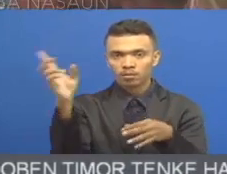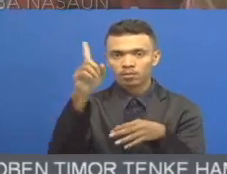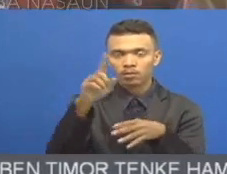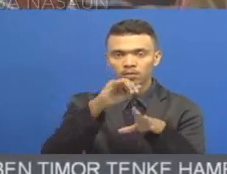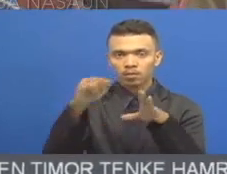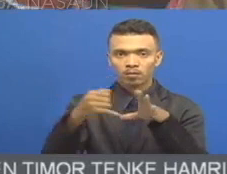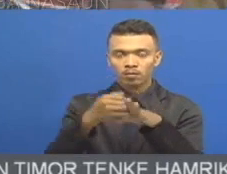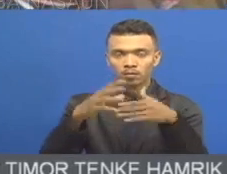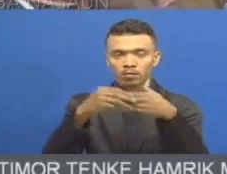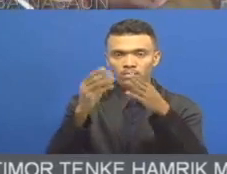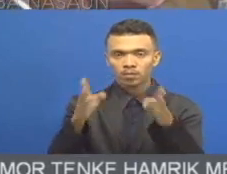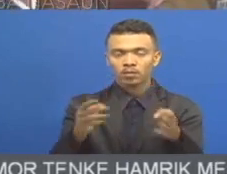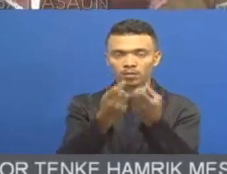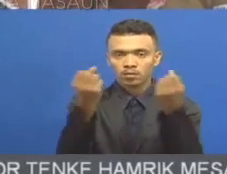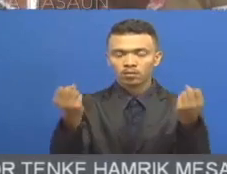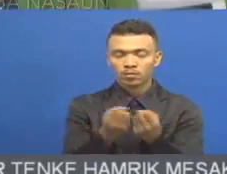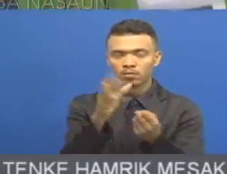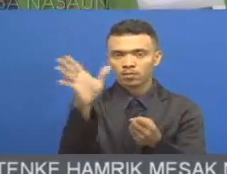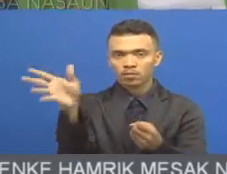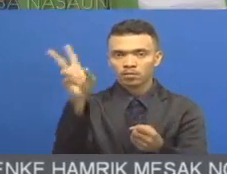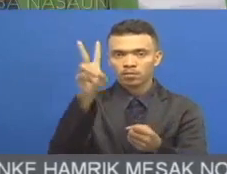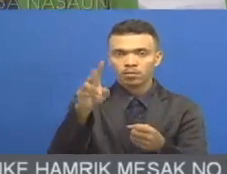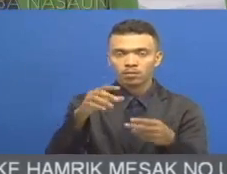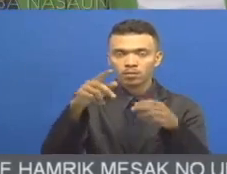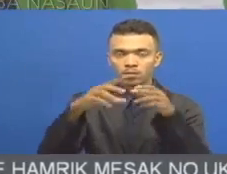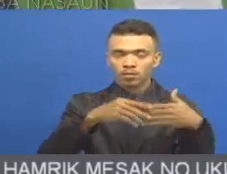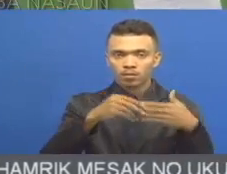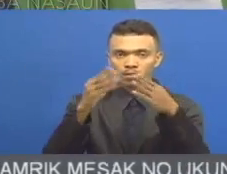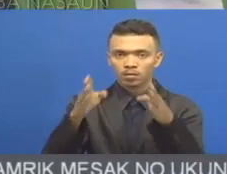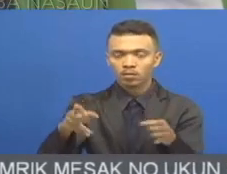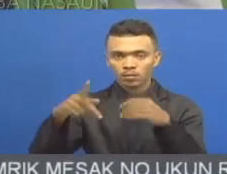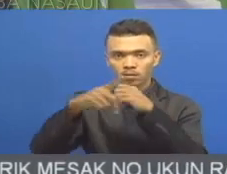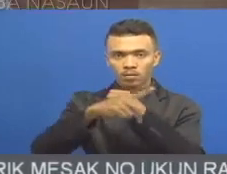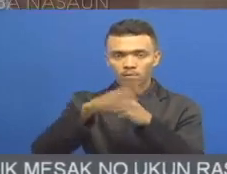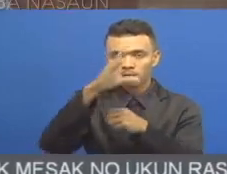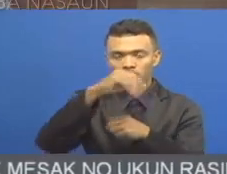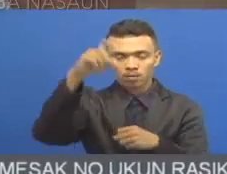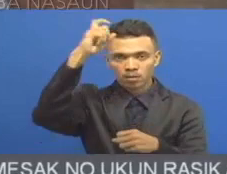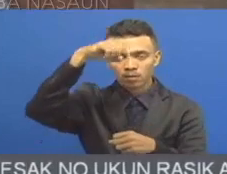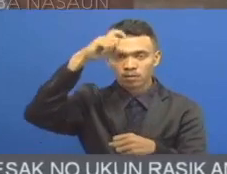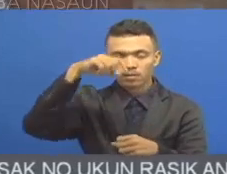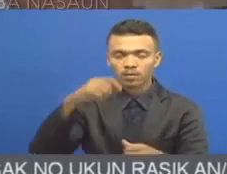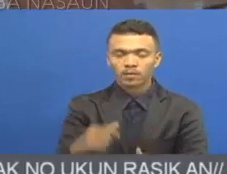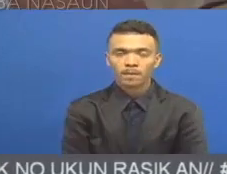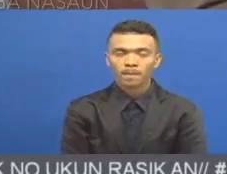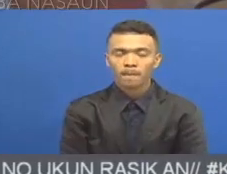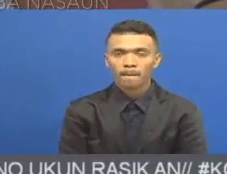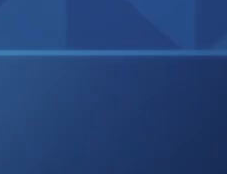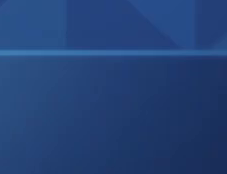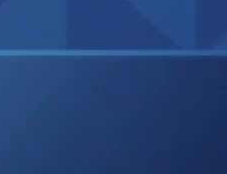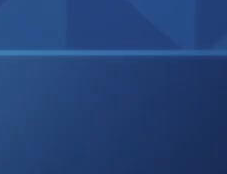os líder suku limanulu resing rua líder partido político no antivista husi Ermeira Justiniano Nano ba